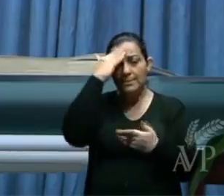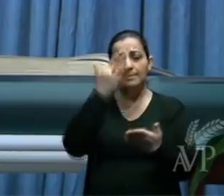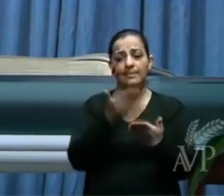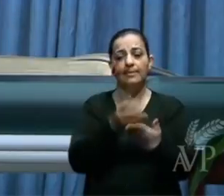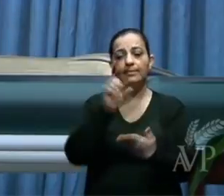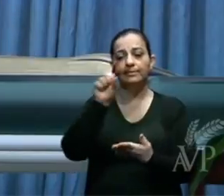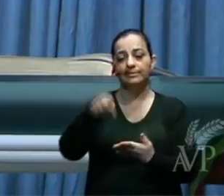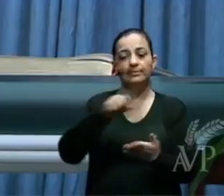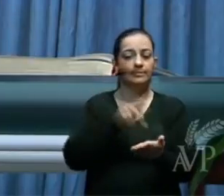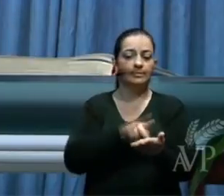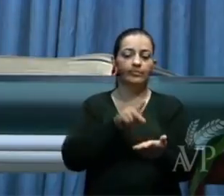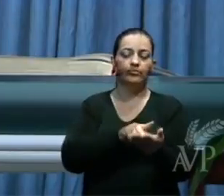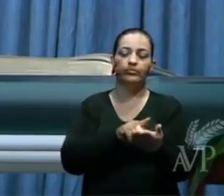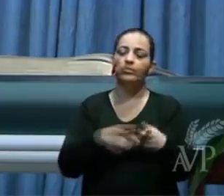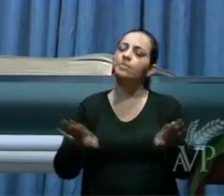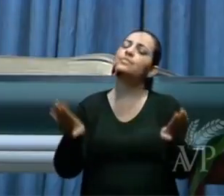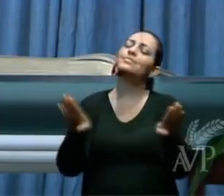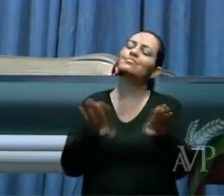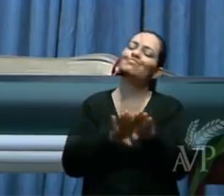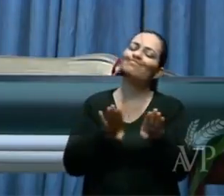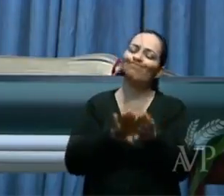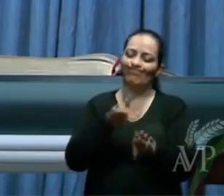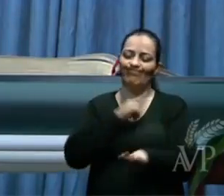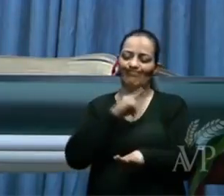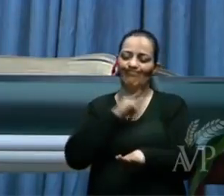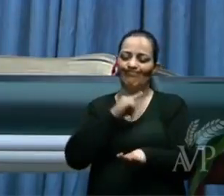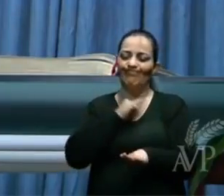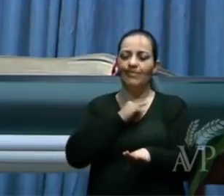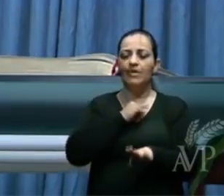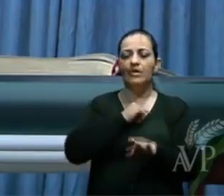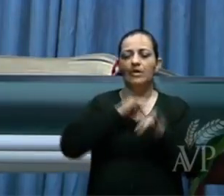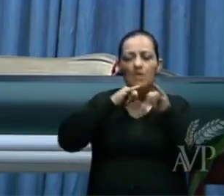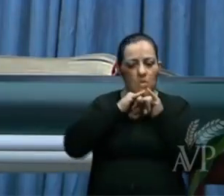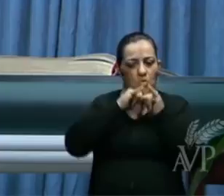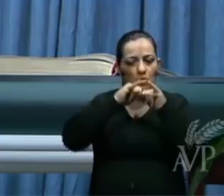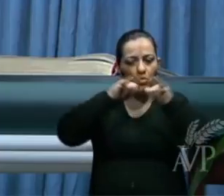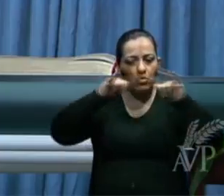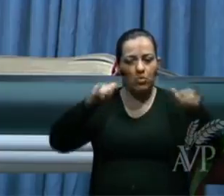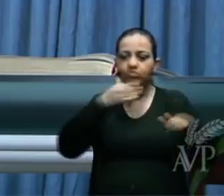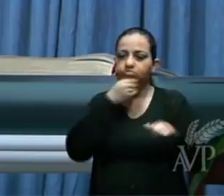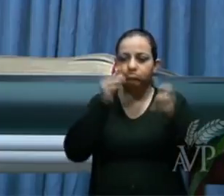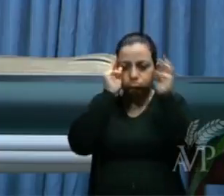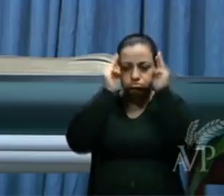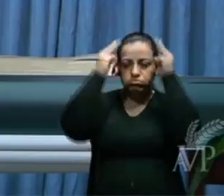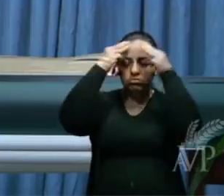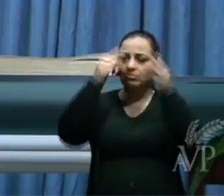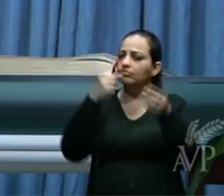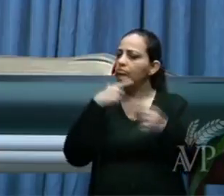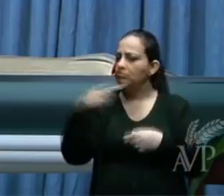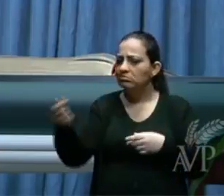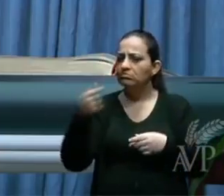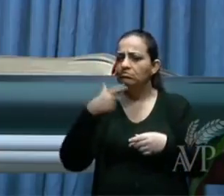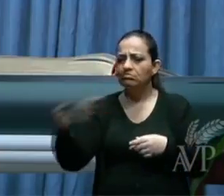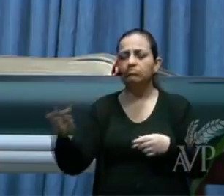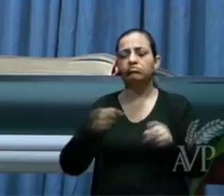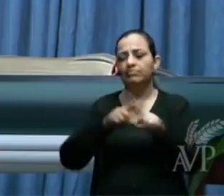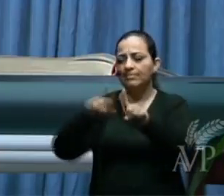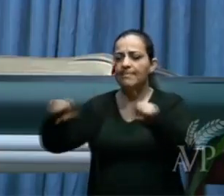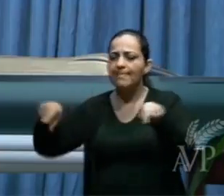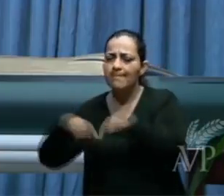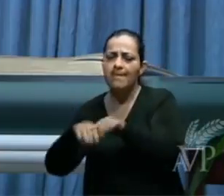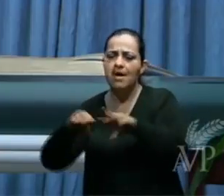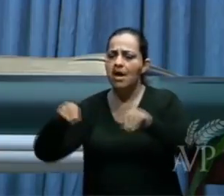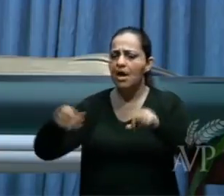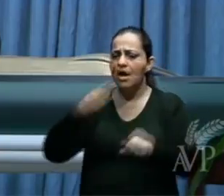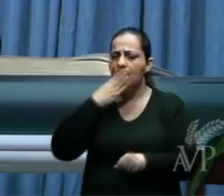uma mensagem como a minha vida uma mensagem de moisés para o povo vamos embora vamos para terra da promessa